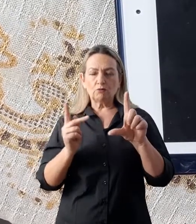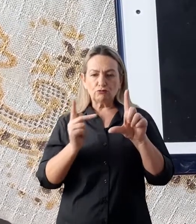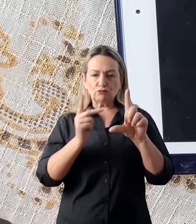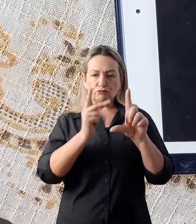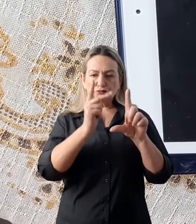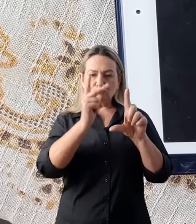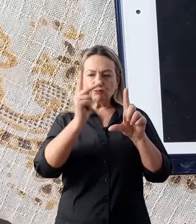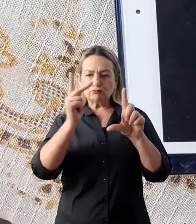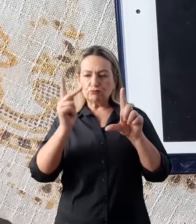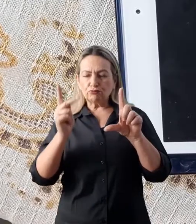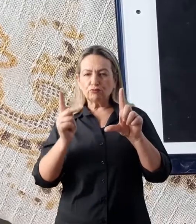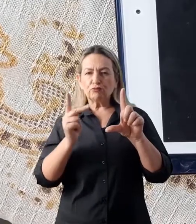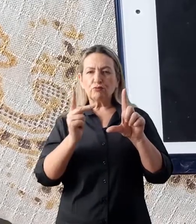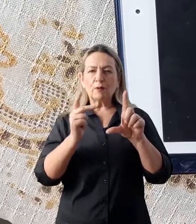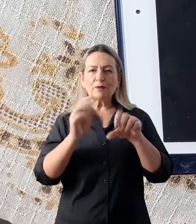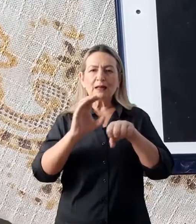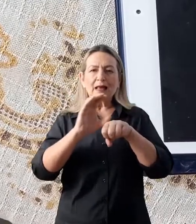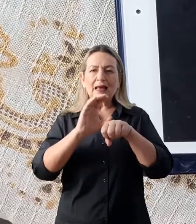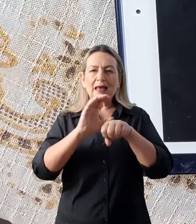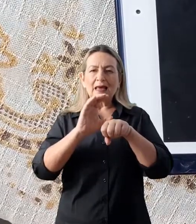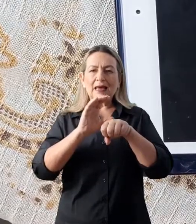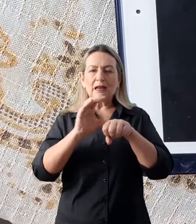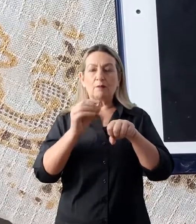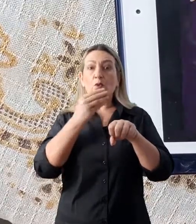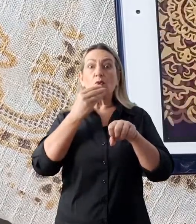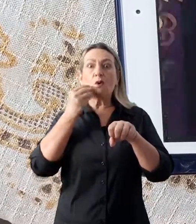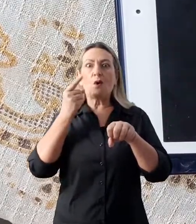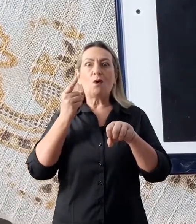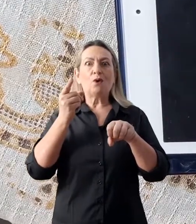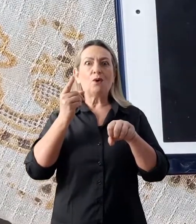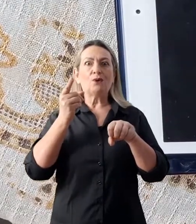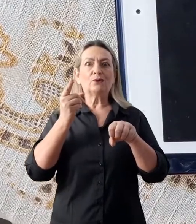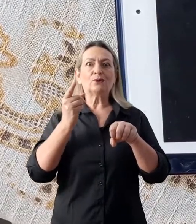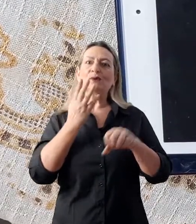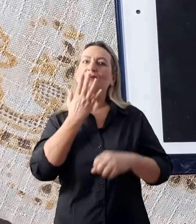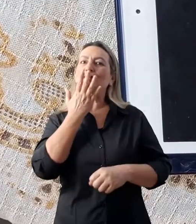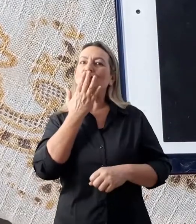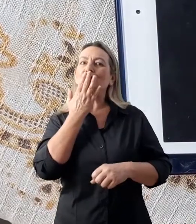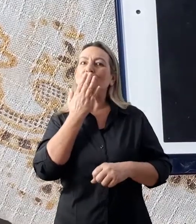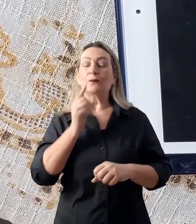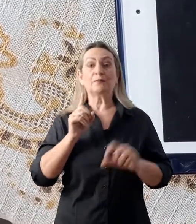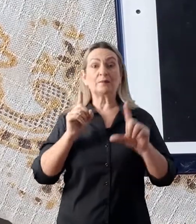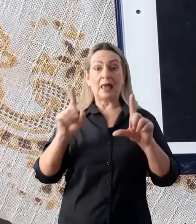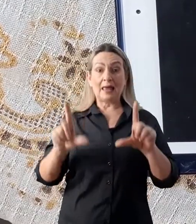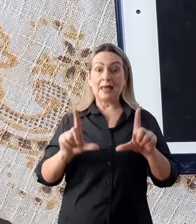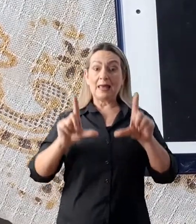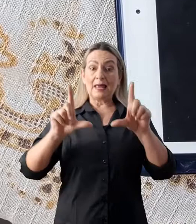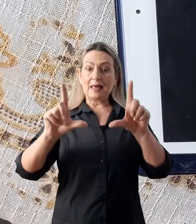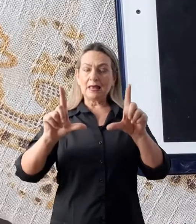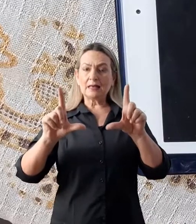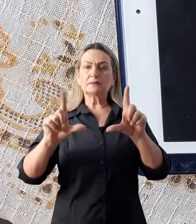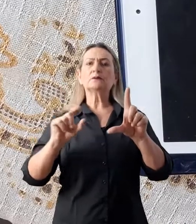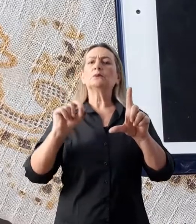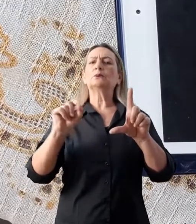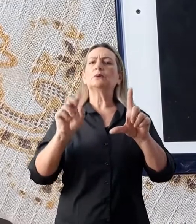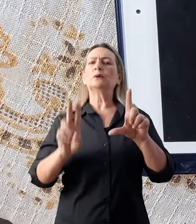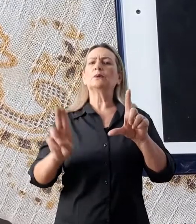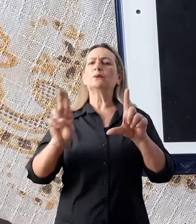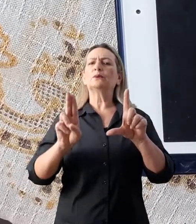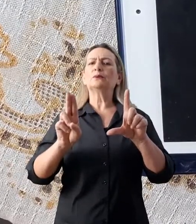cor um pouco mais creme. Eu gosto muito desse contraste, né? Essa aqui eu trabalhei apenas